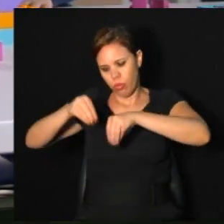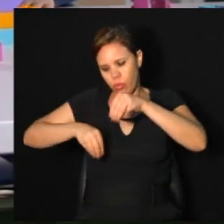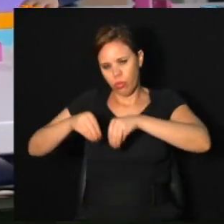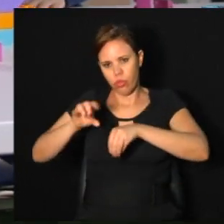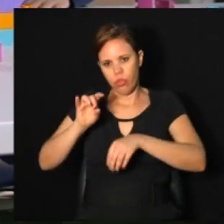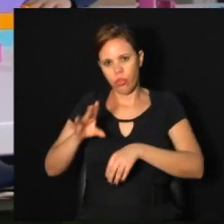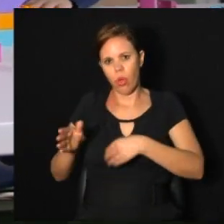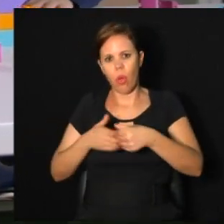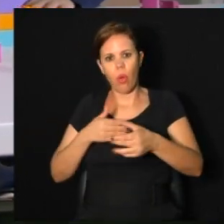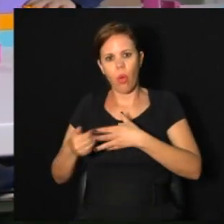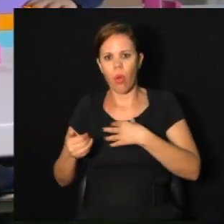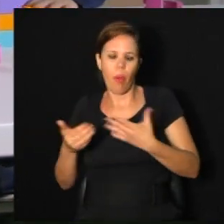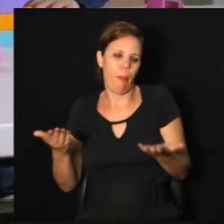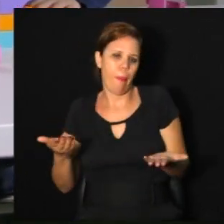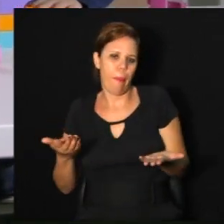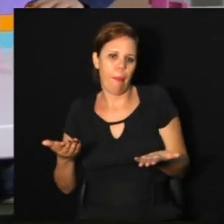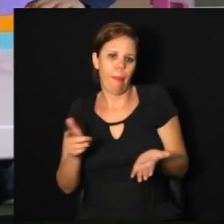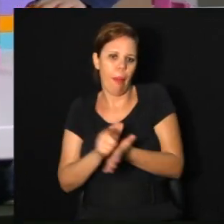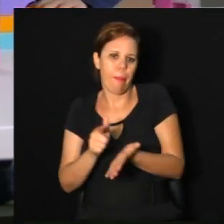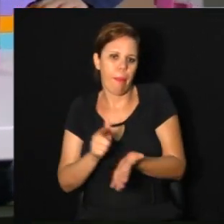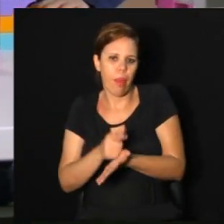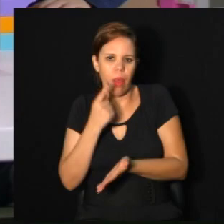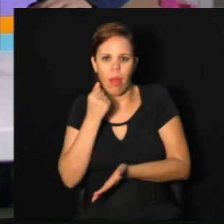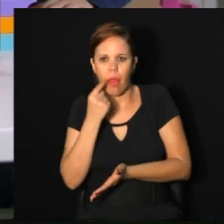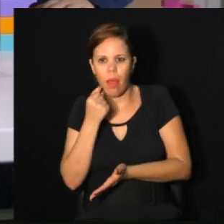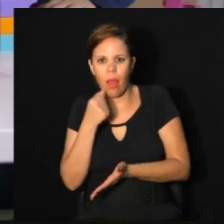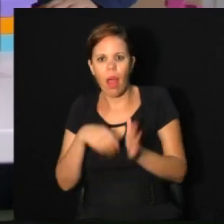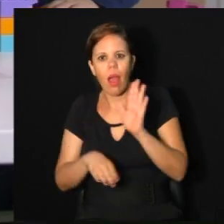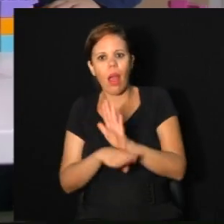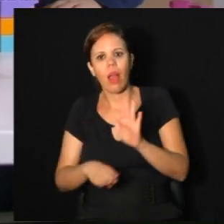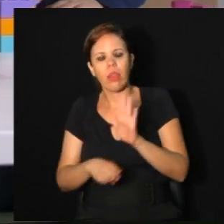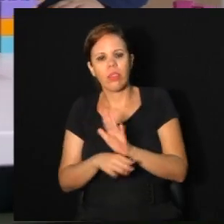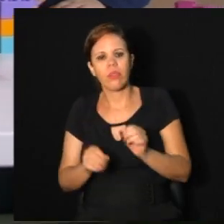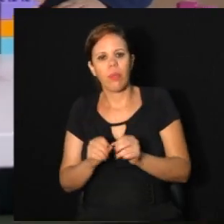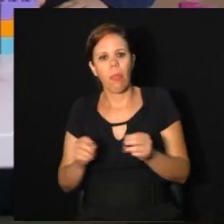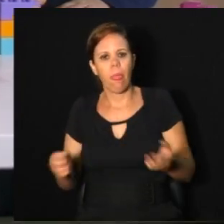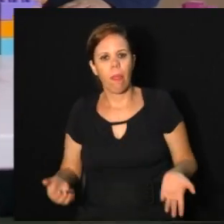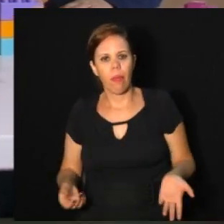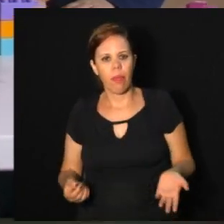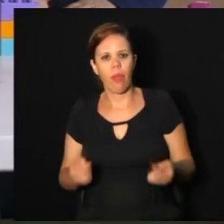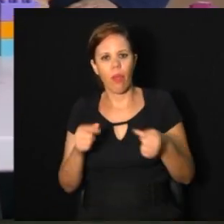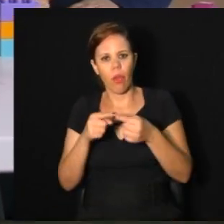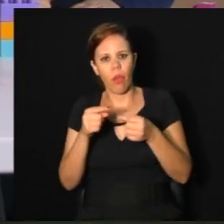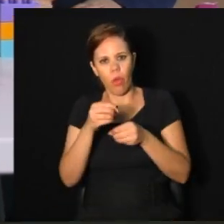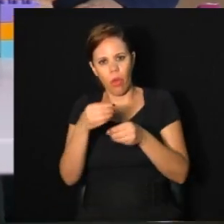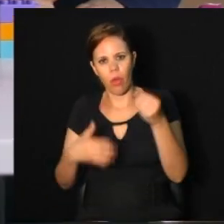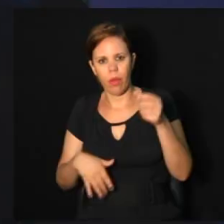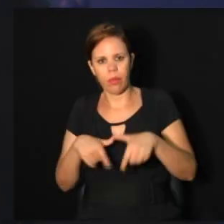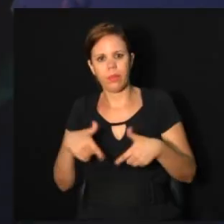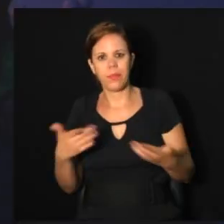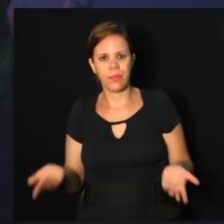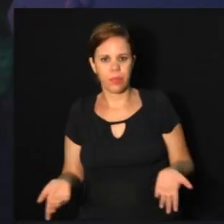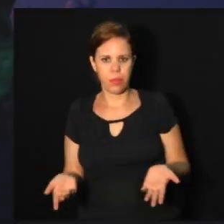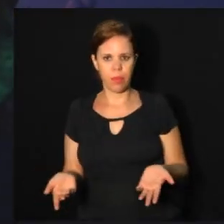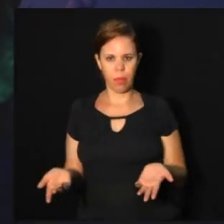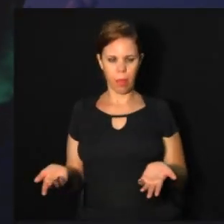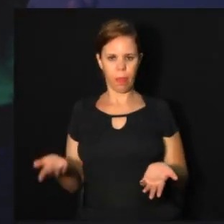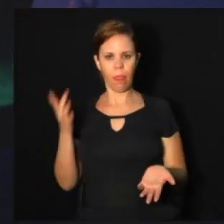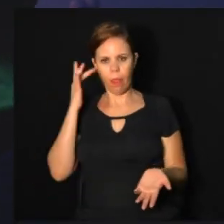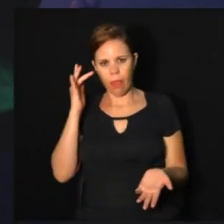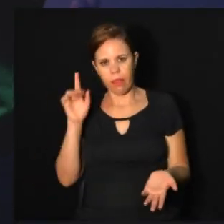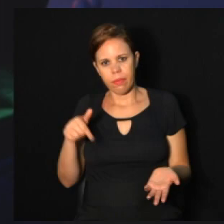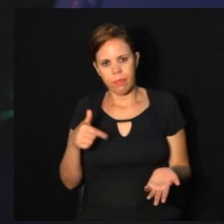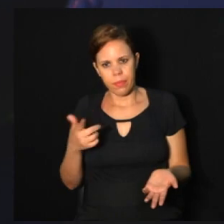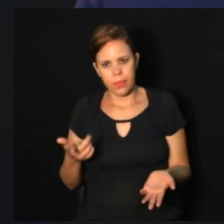com papel e lápis. Junto com eles, eles me ajudam e a gente monta o jogo que tem a ver com o conteúdo que a gente está trabalhando. Eu acho que